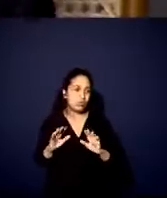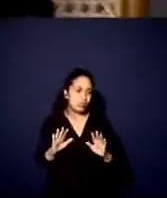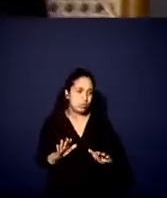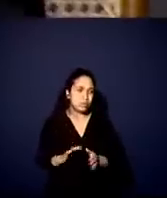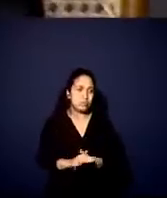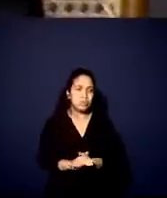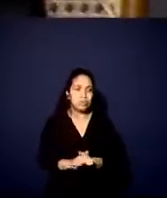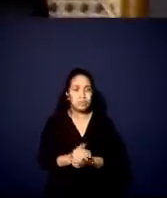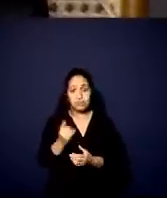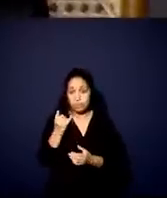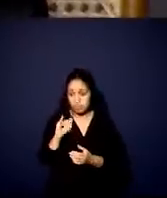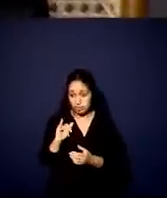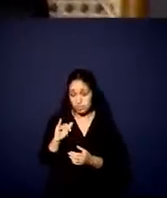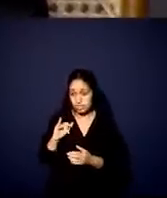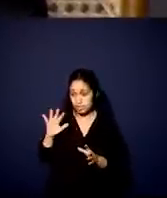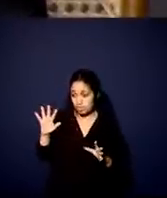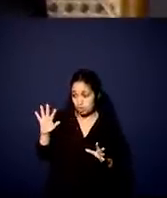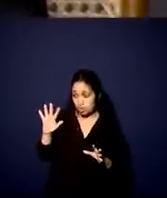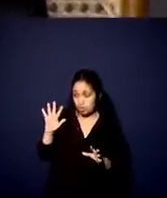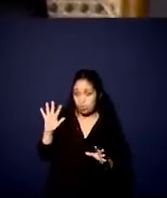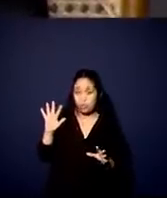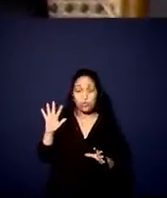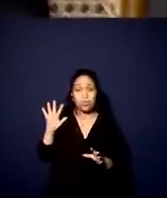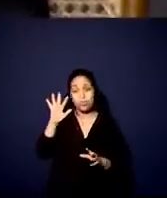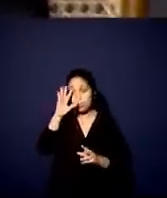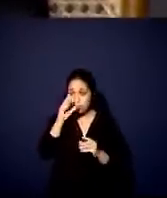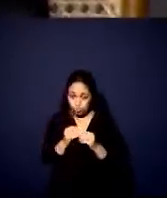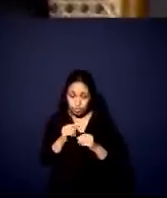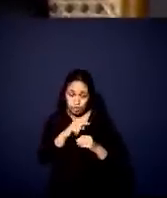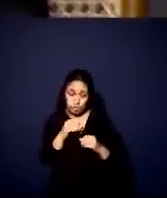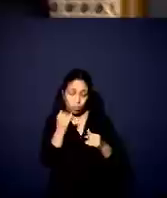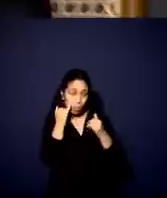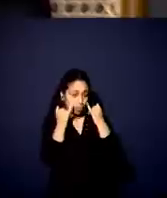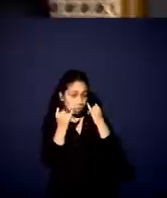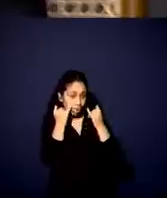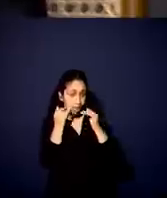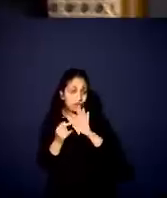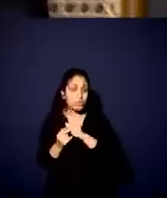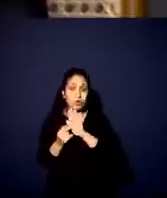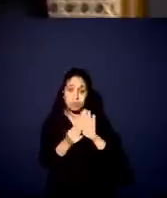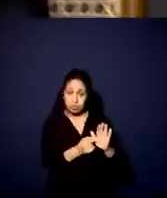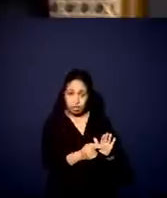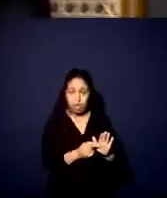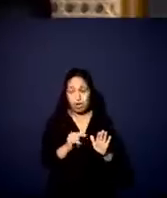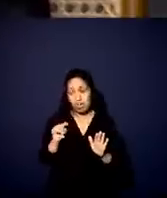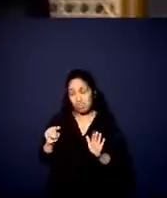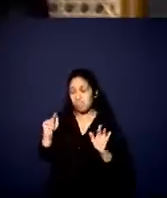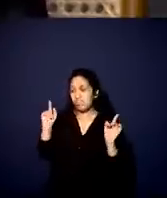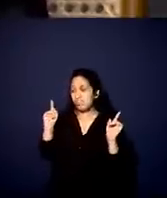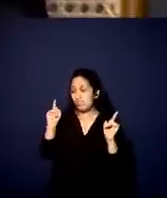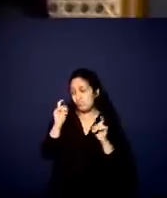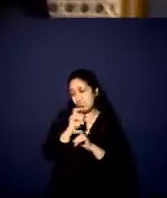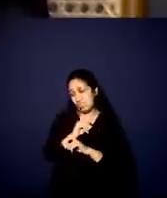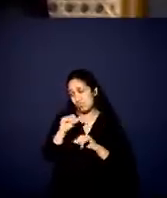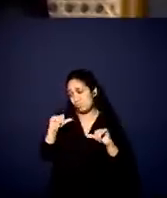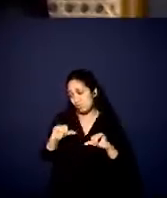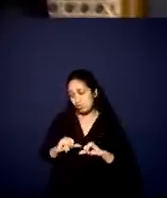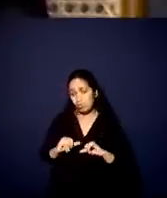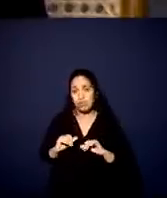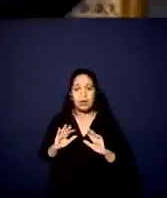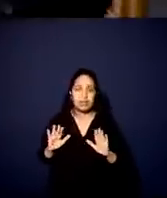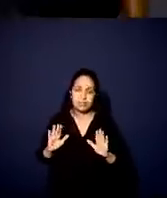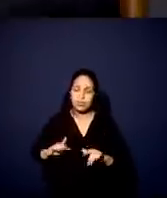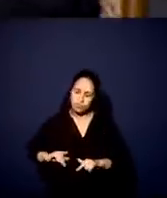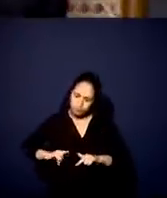se a conclusão no final das contas que os dados nos sugerem foi de que ficou mais difícil você tem que trabalhar